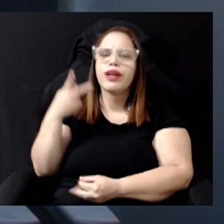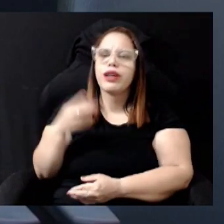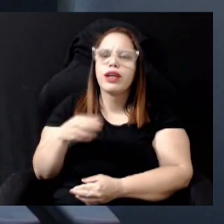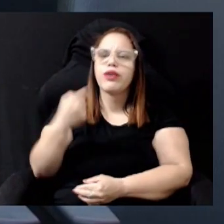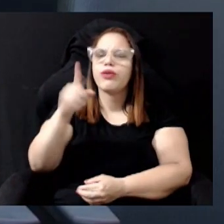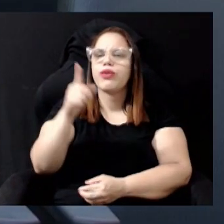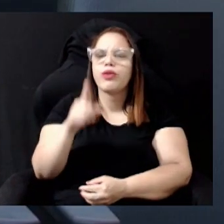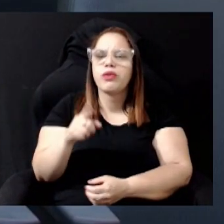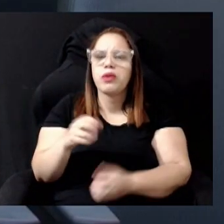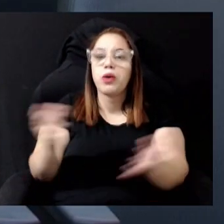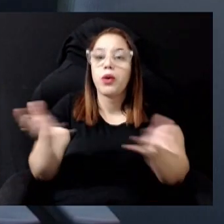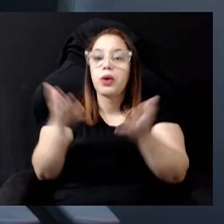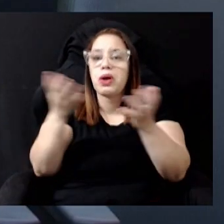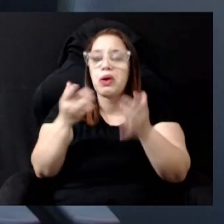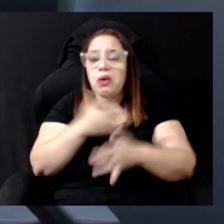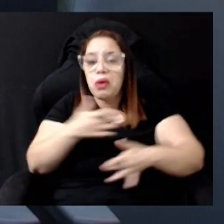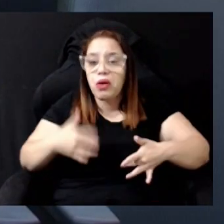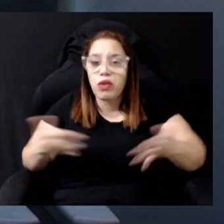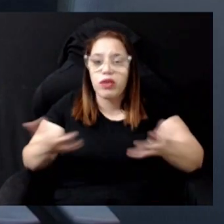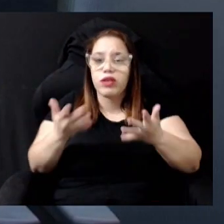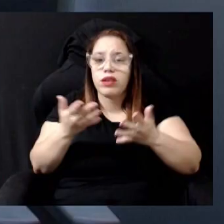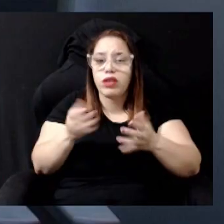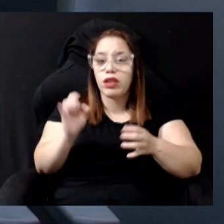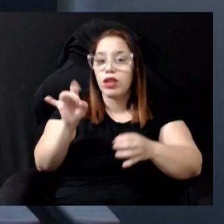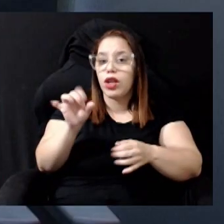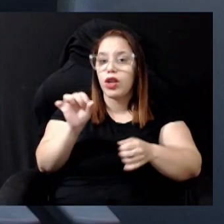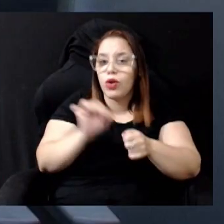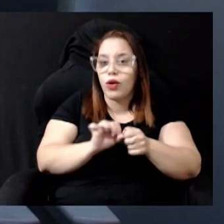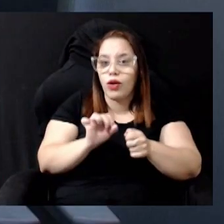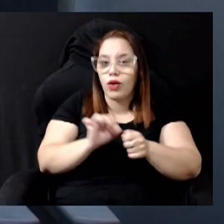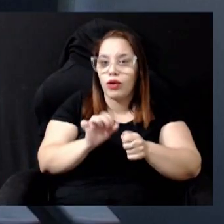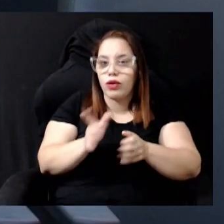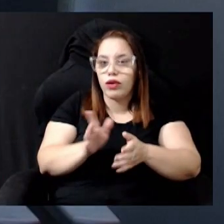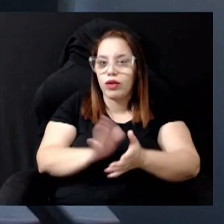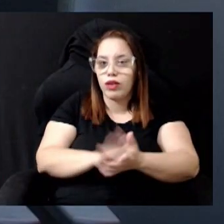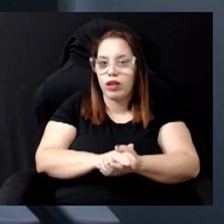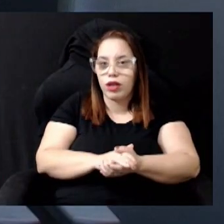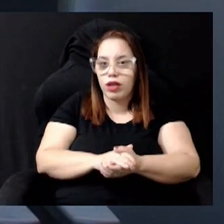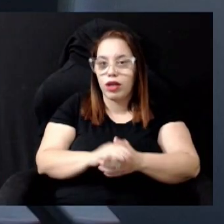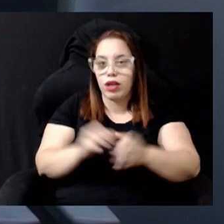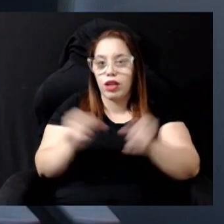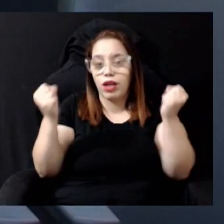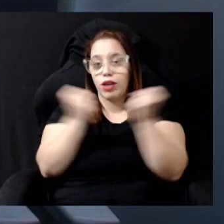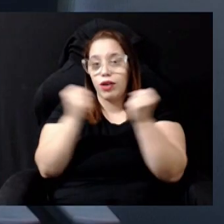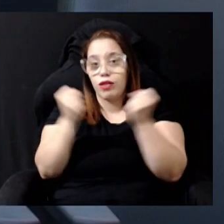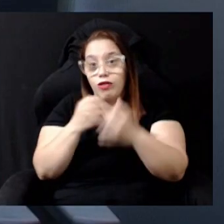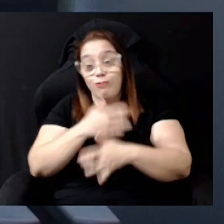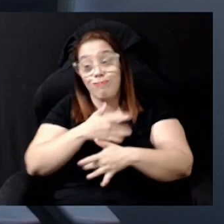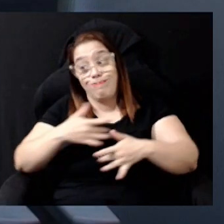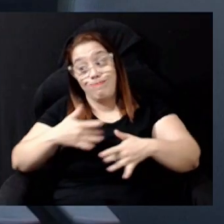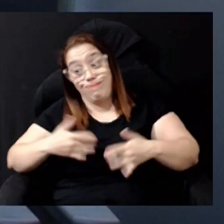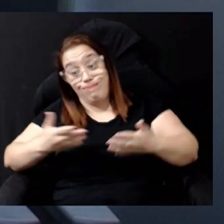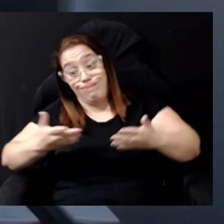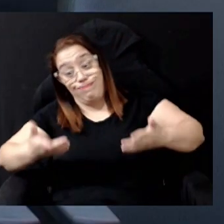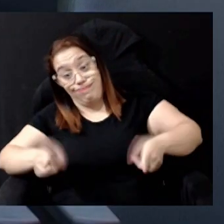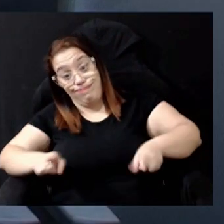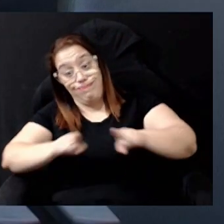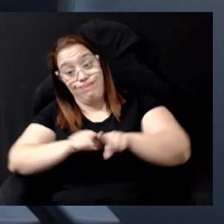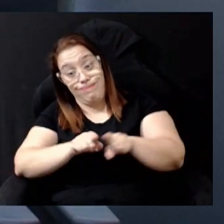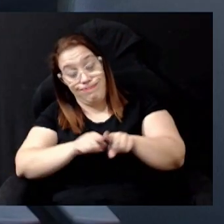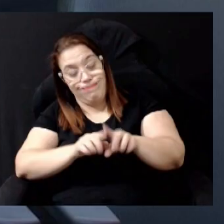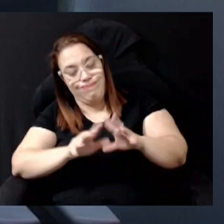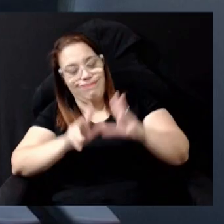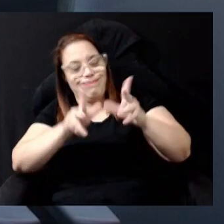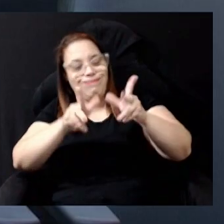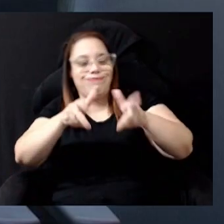promoveu a qualidade de vida, ele só fez uma academia ao ar livre. Não, a qualidade de vida também envolve todos